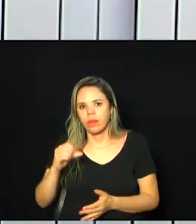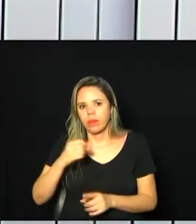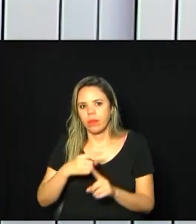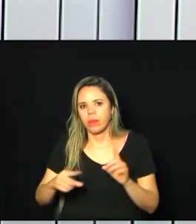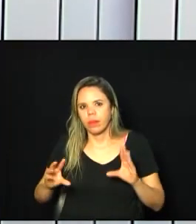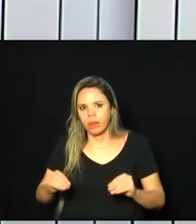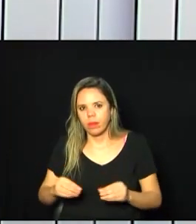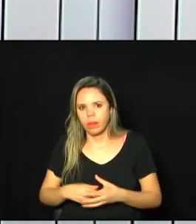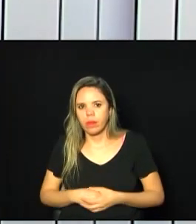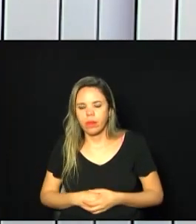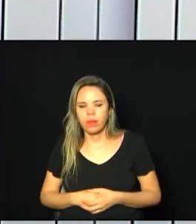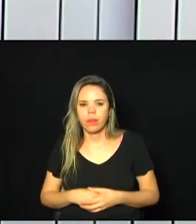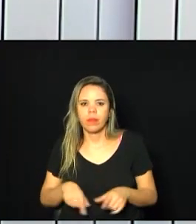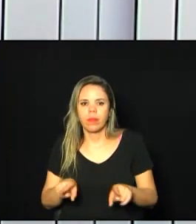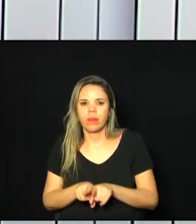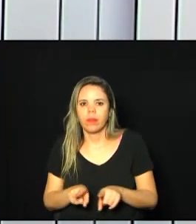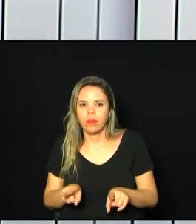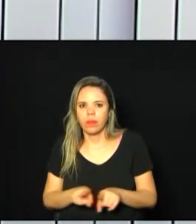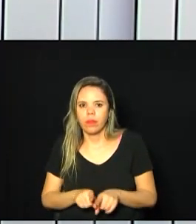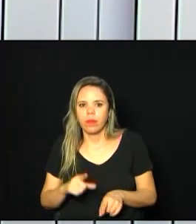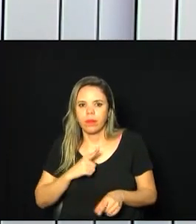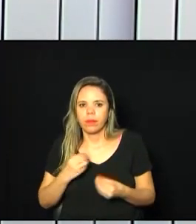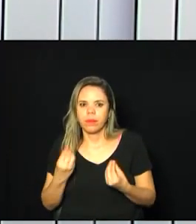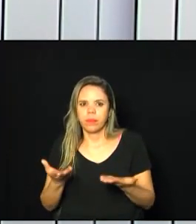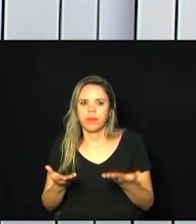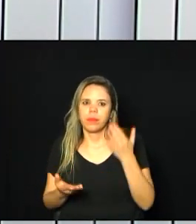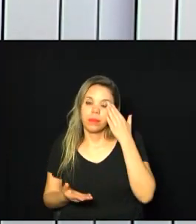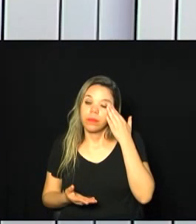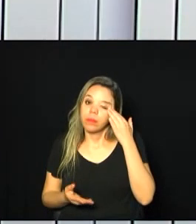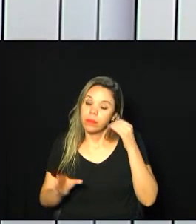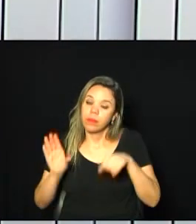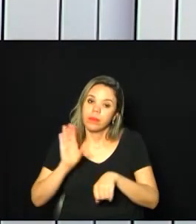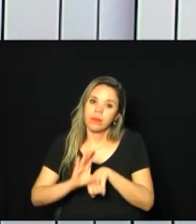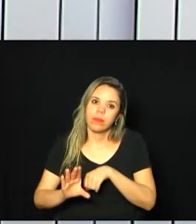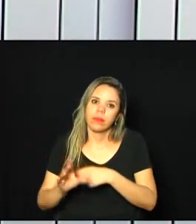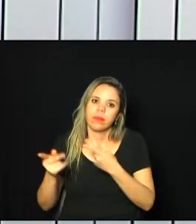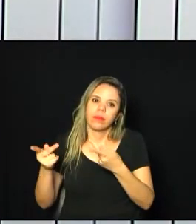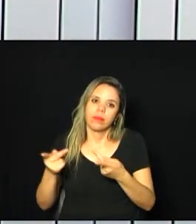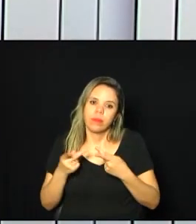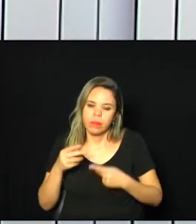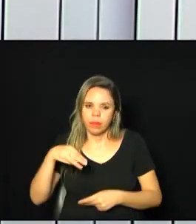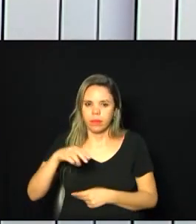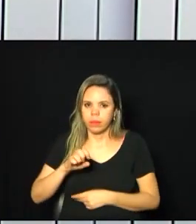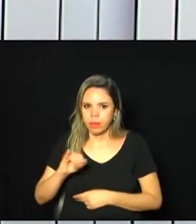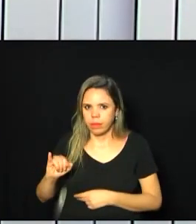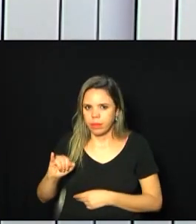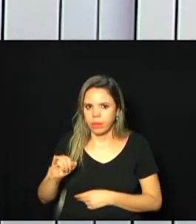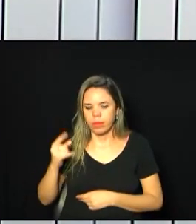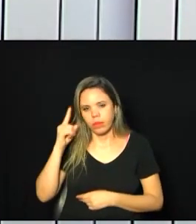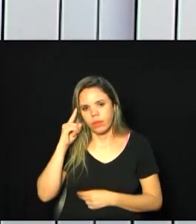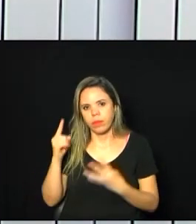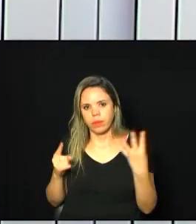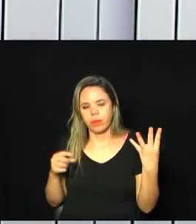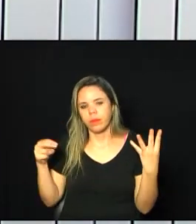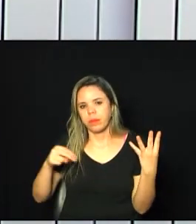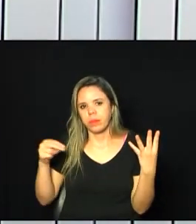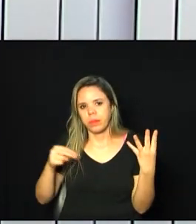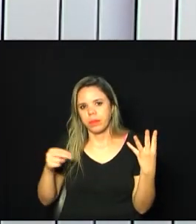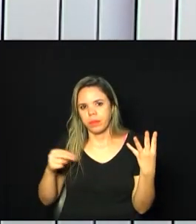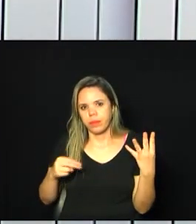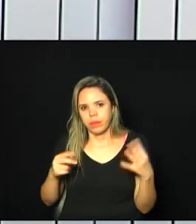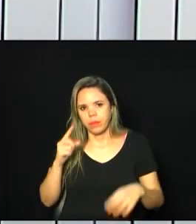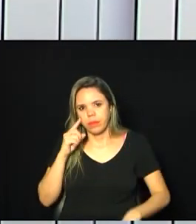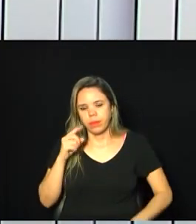9h30 da noite. E também vai ser oferecido o curso Venha Ser MEI, no dia 4 de novembro, que vai